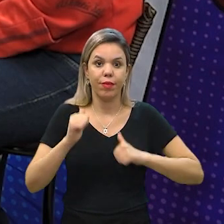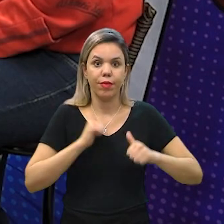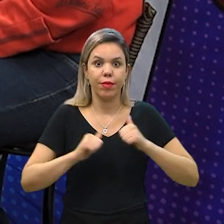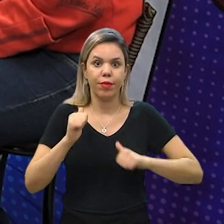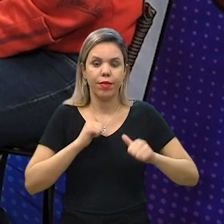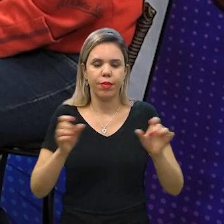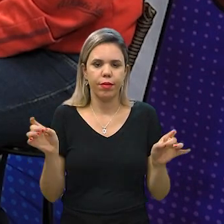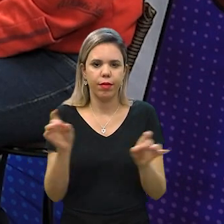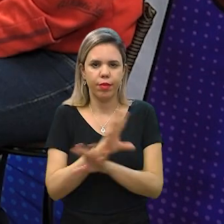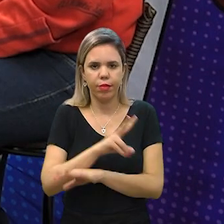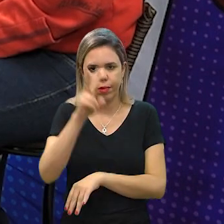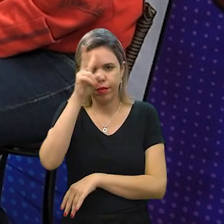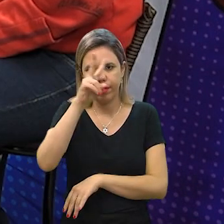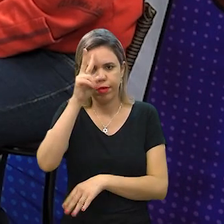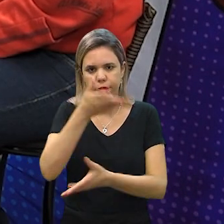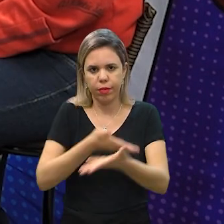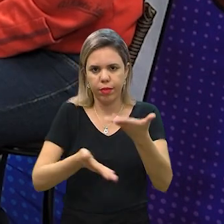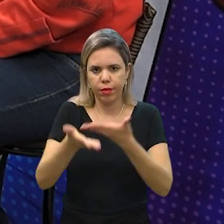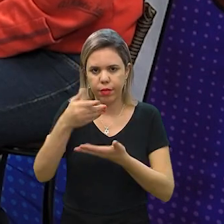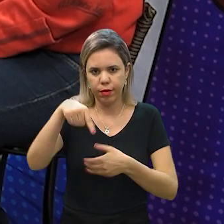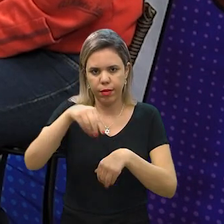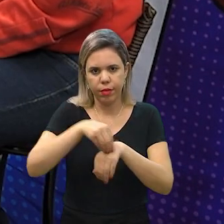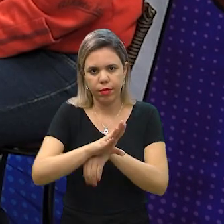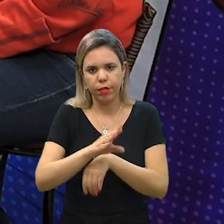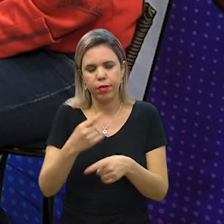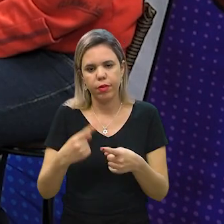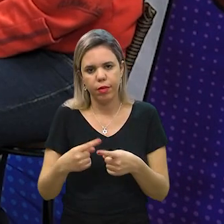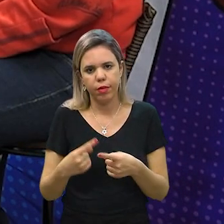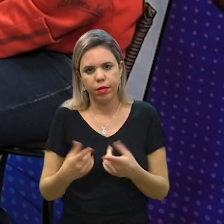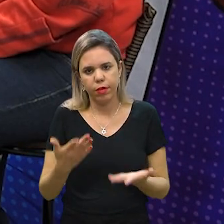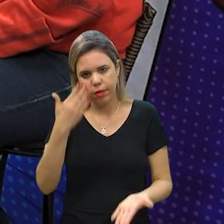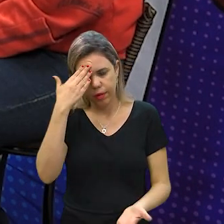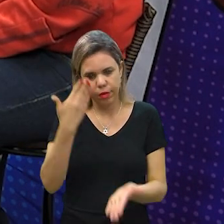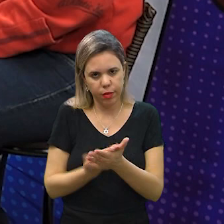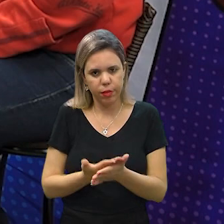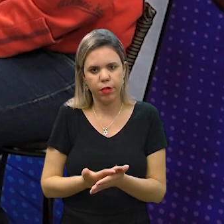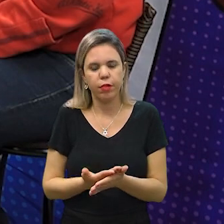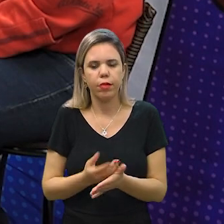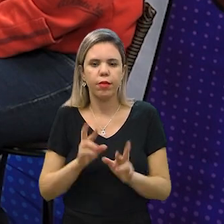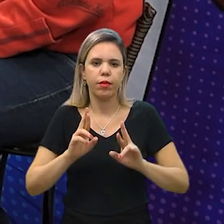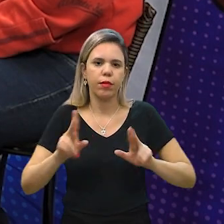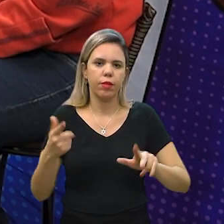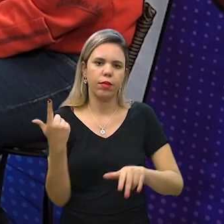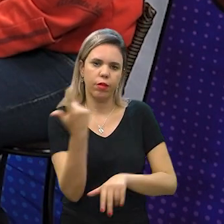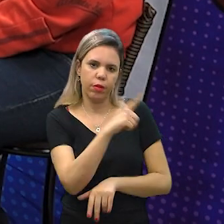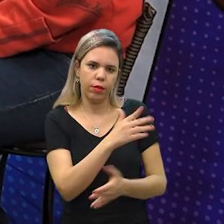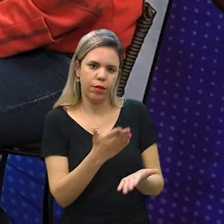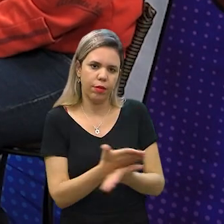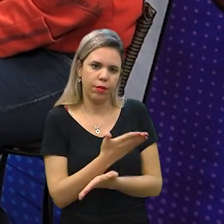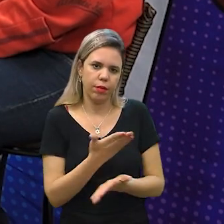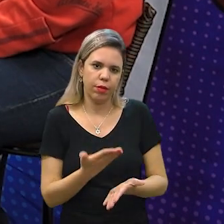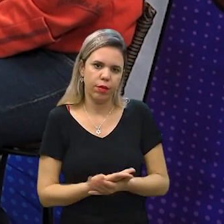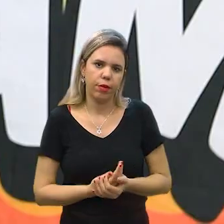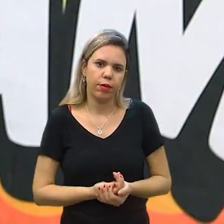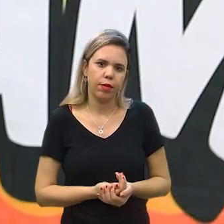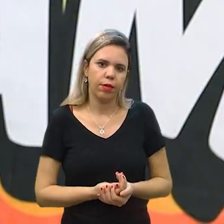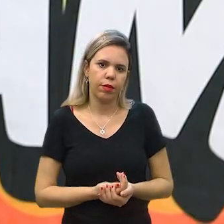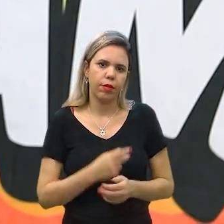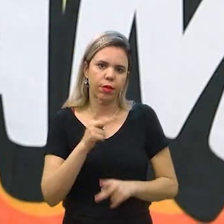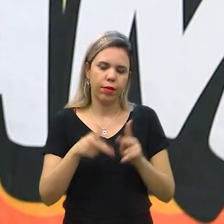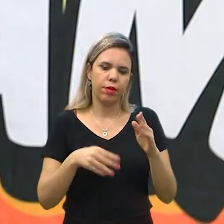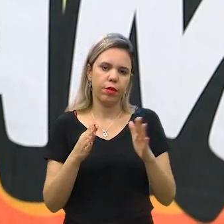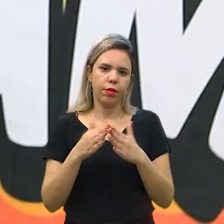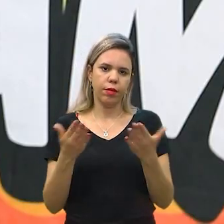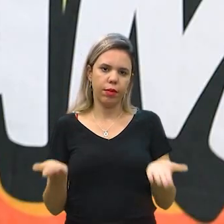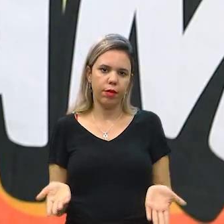para poder terminar essa história, compartilhar com vocês, porque eu acredito que é bem diferente dos meus outros livros.